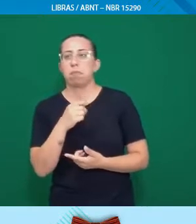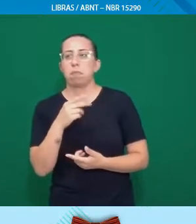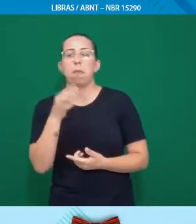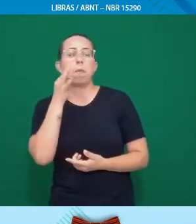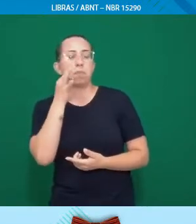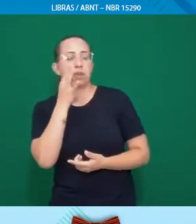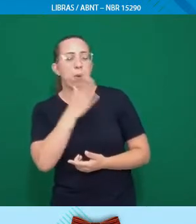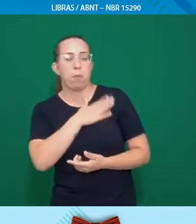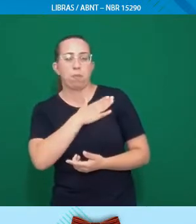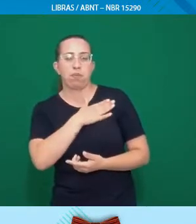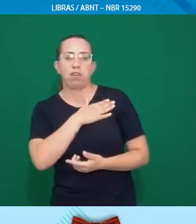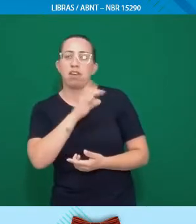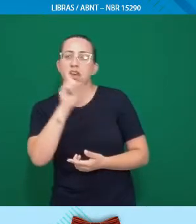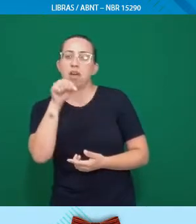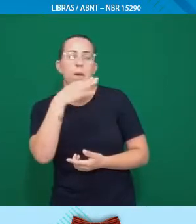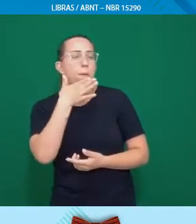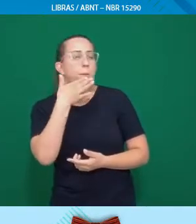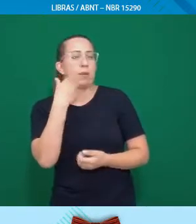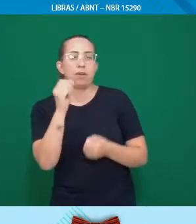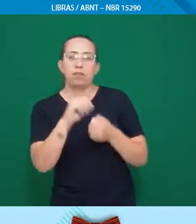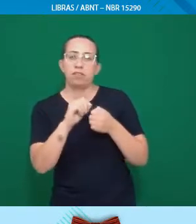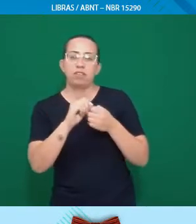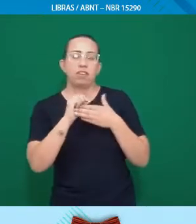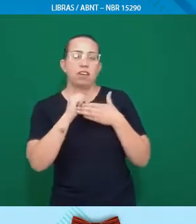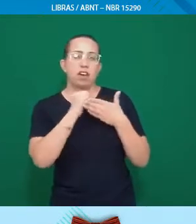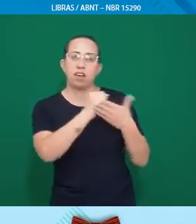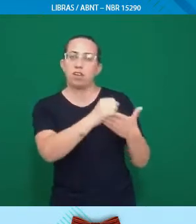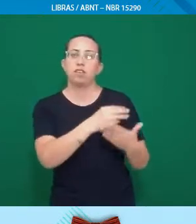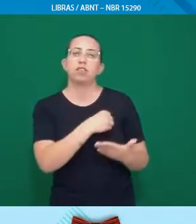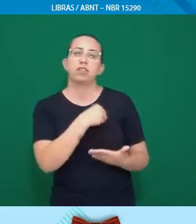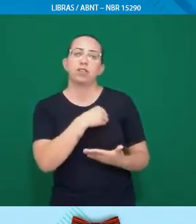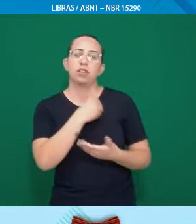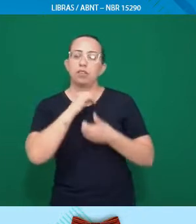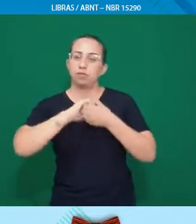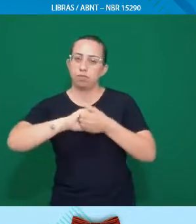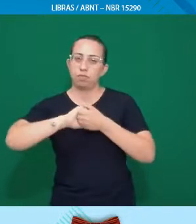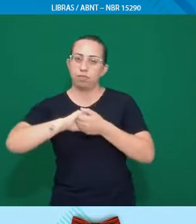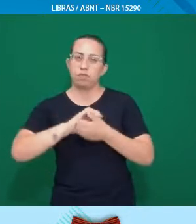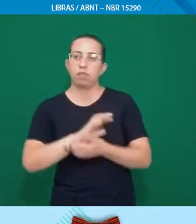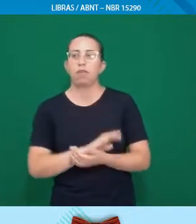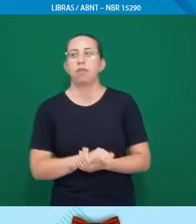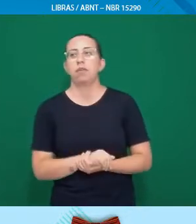mais nobre que um ser humano pode ter a de salvar uma vida parabéns